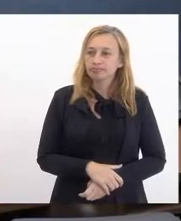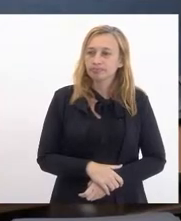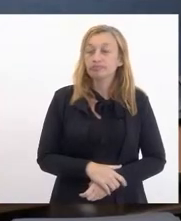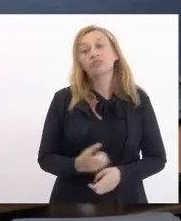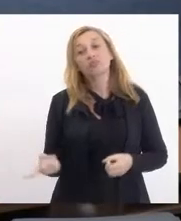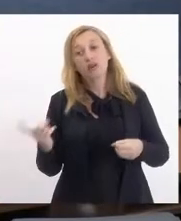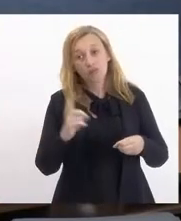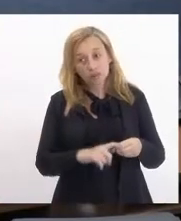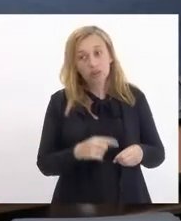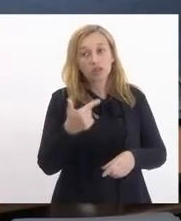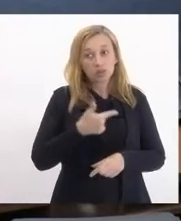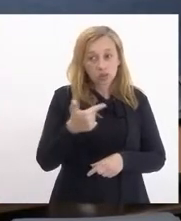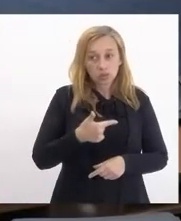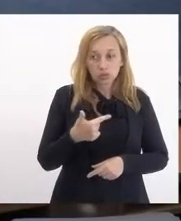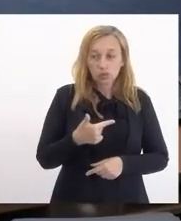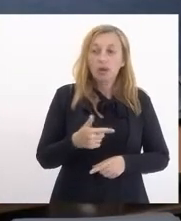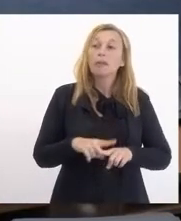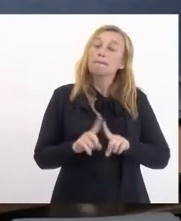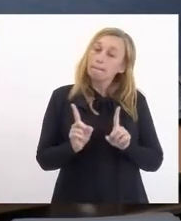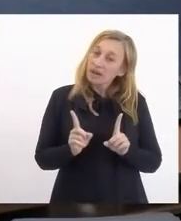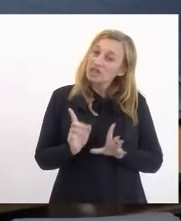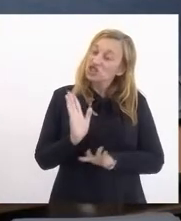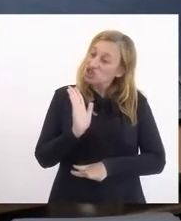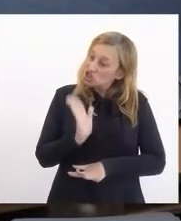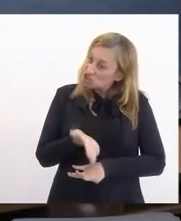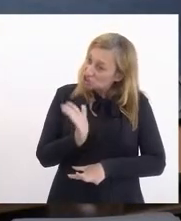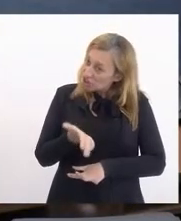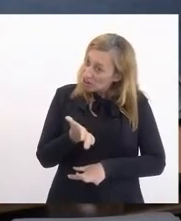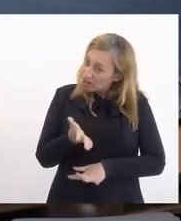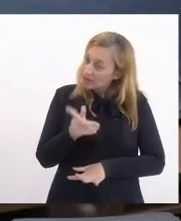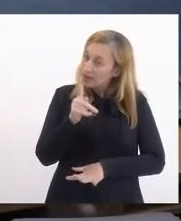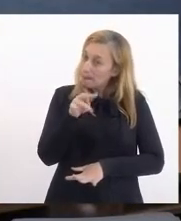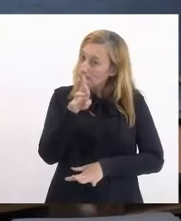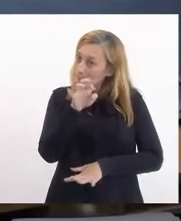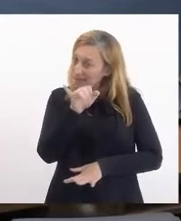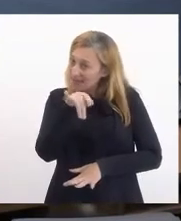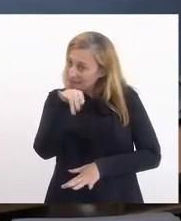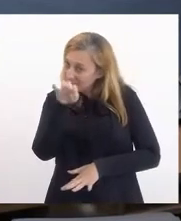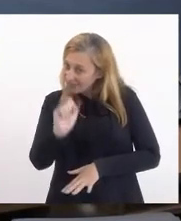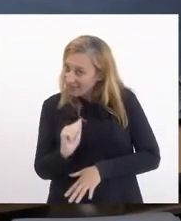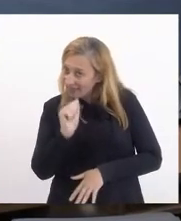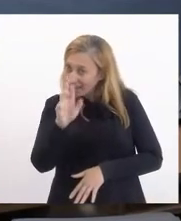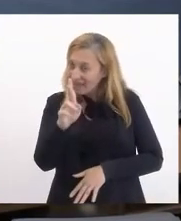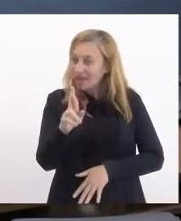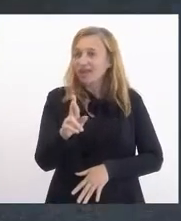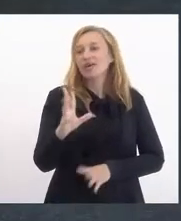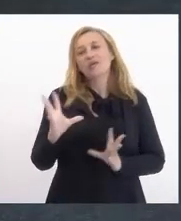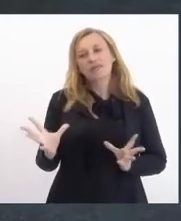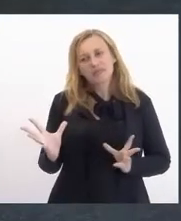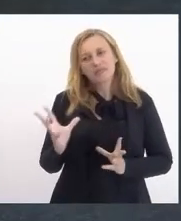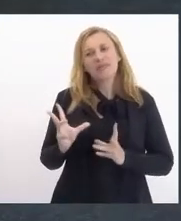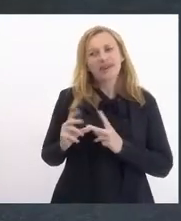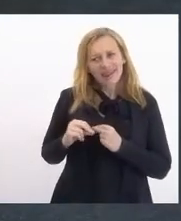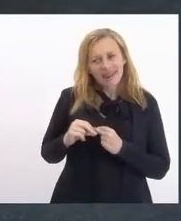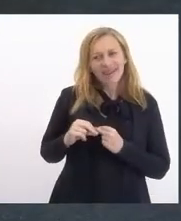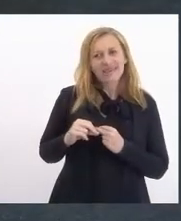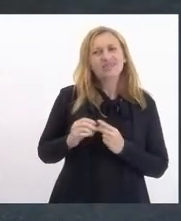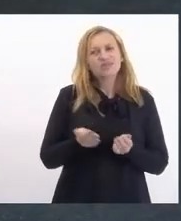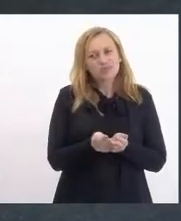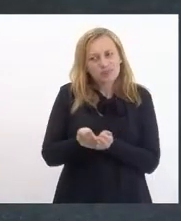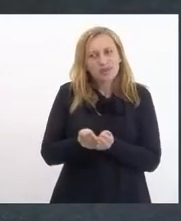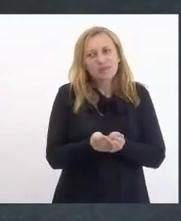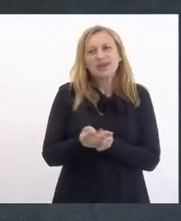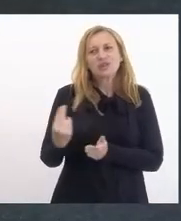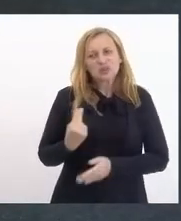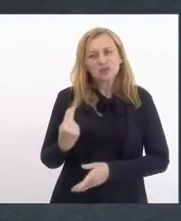vai voltar em segunda. Na segunda discussão... Mas já na preliminar, o Bebeto merece coautoria